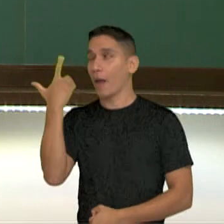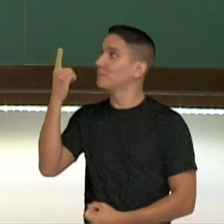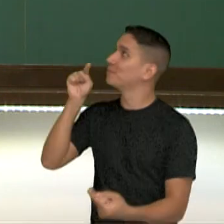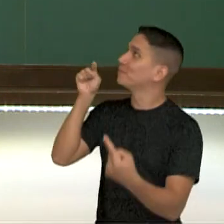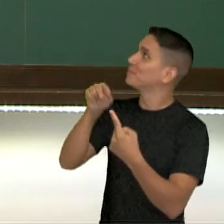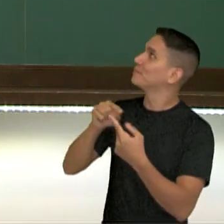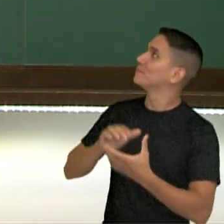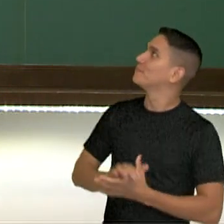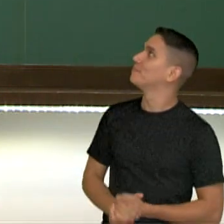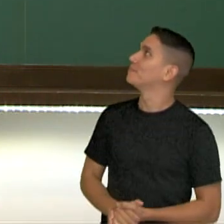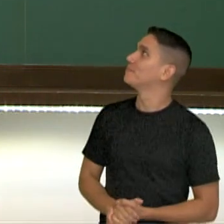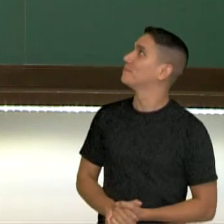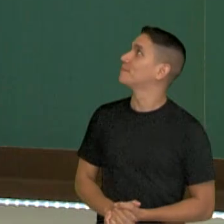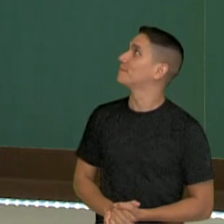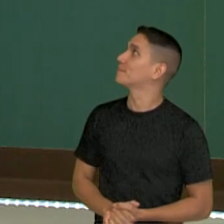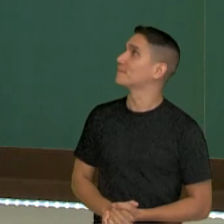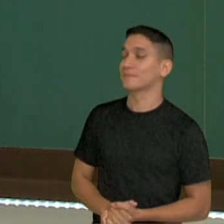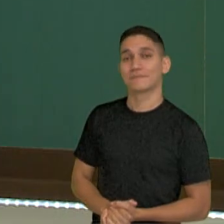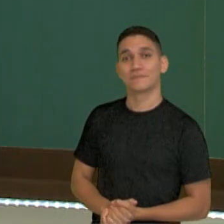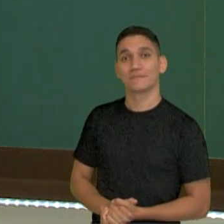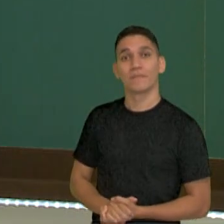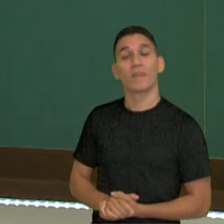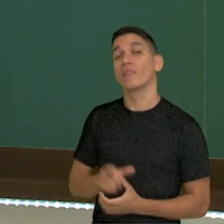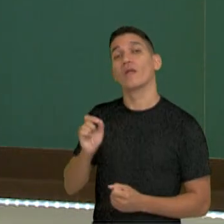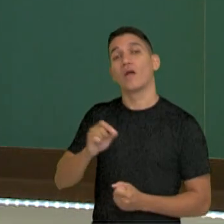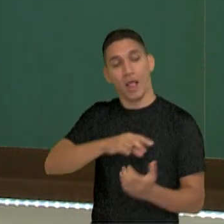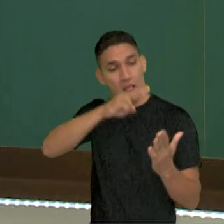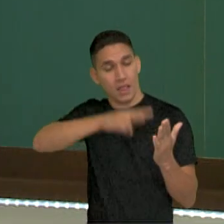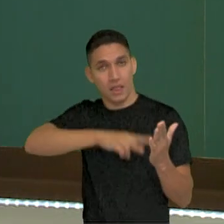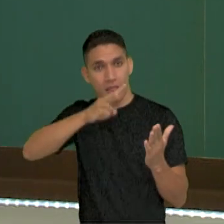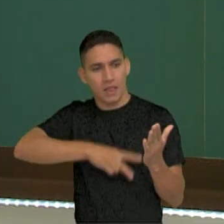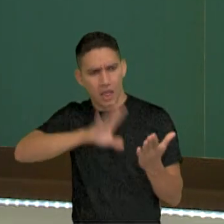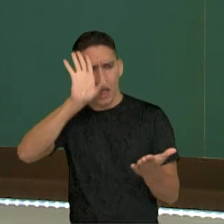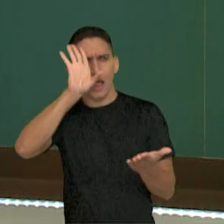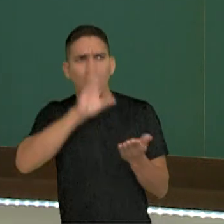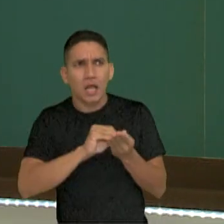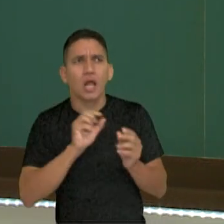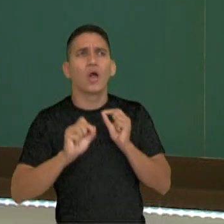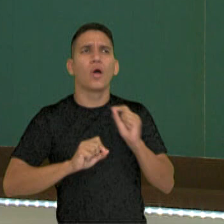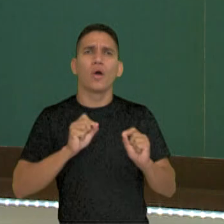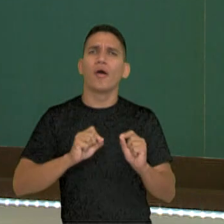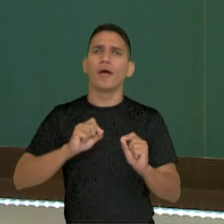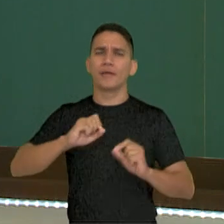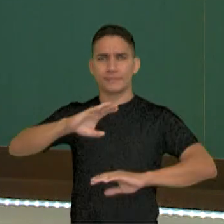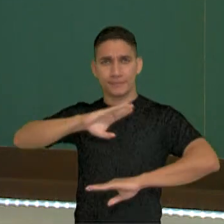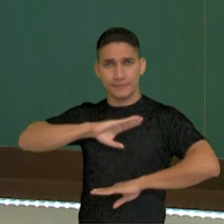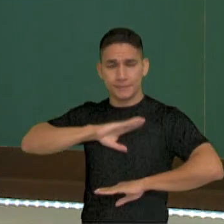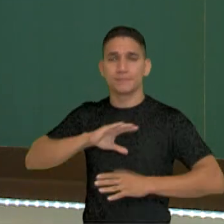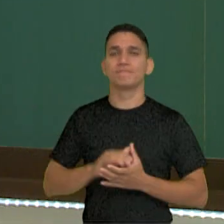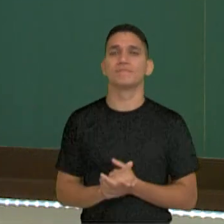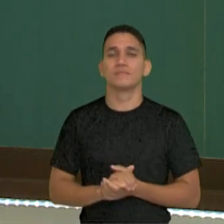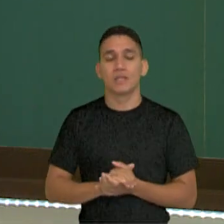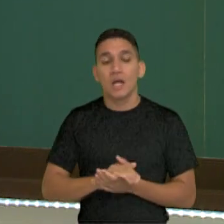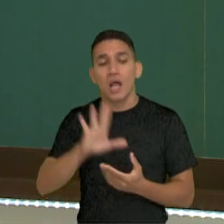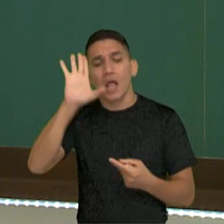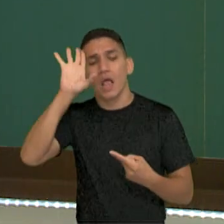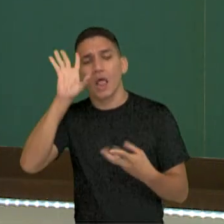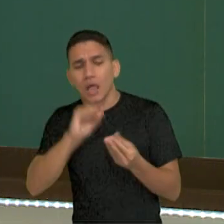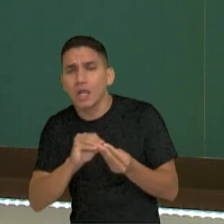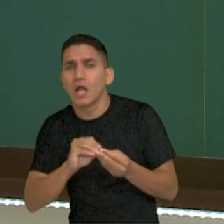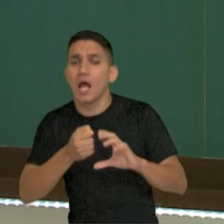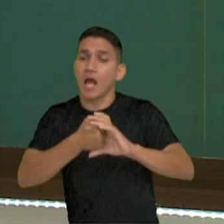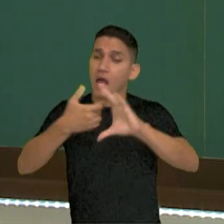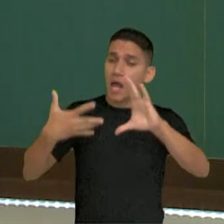aula de hoje? Então, ler e interpretar um causo, reconhecer as características desse